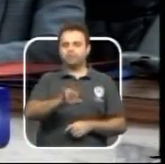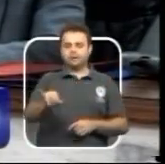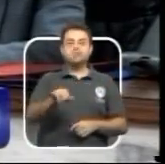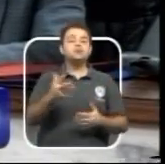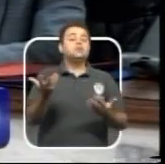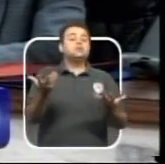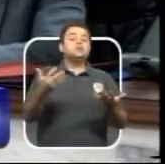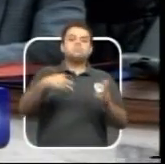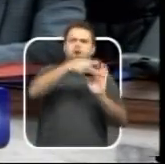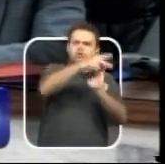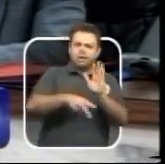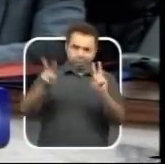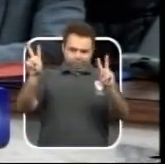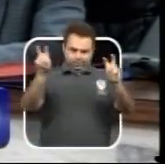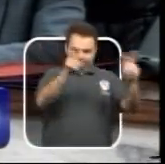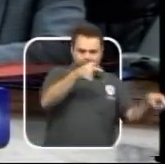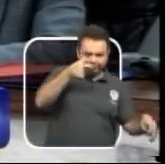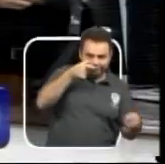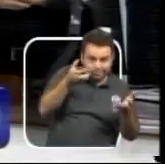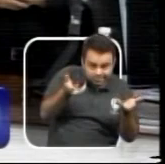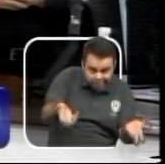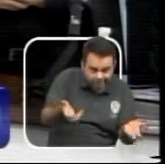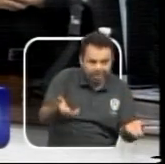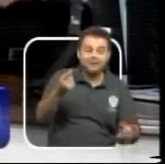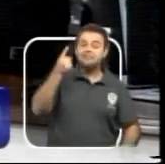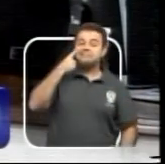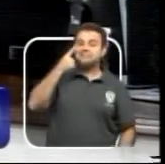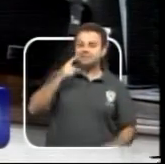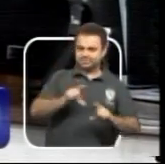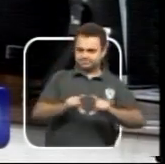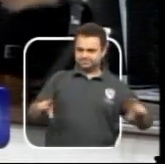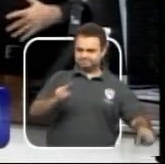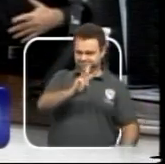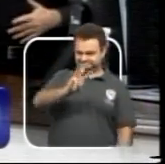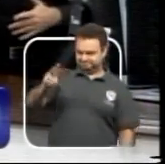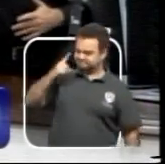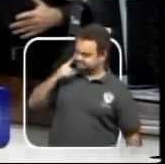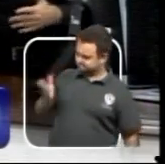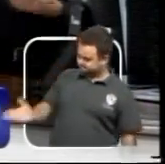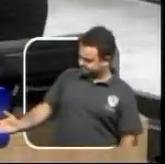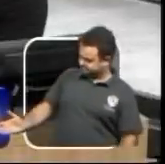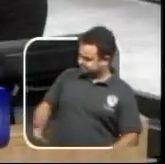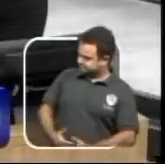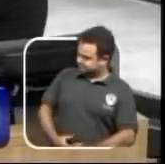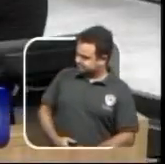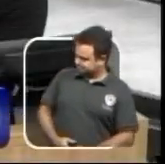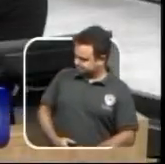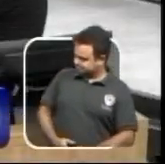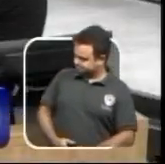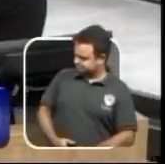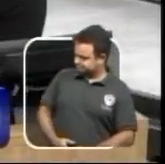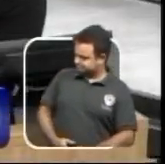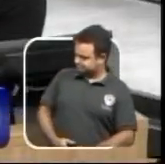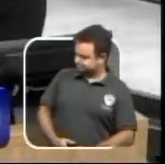sobre as propostas que tramitam na Câmara de Rio Preto você encontra no site do Legislativo. Basta